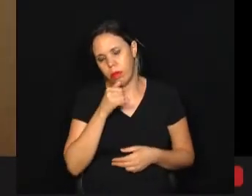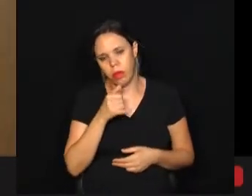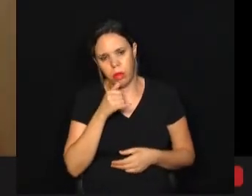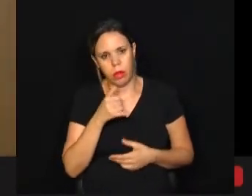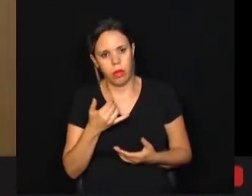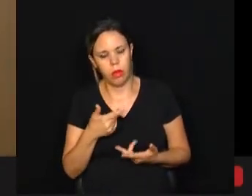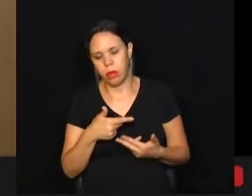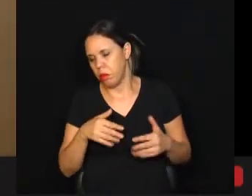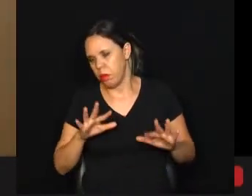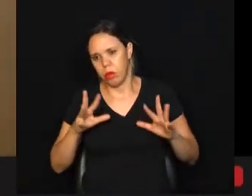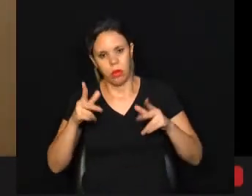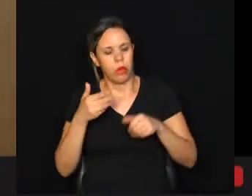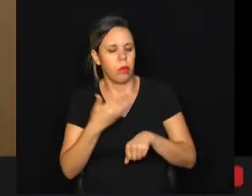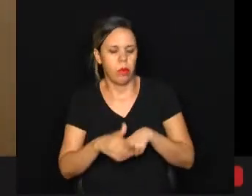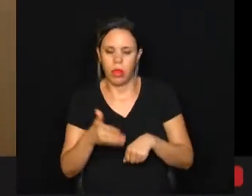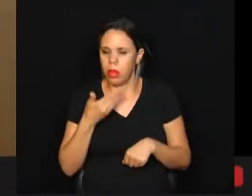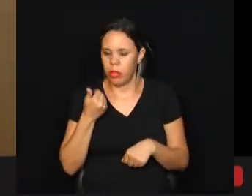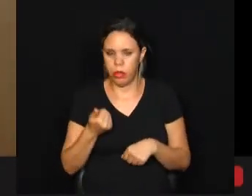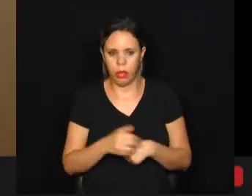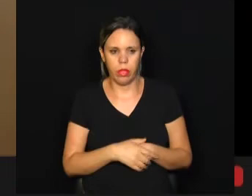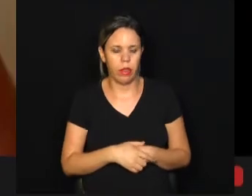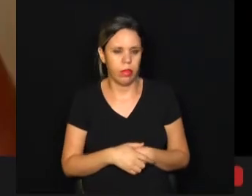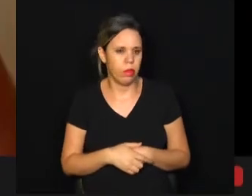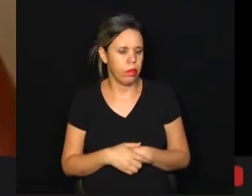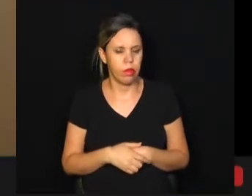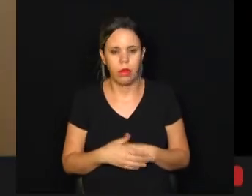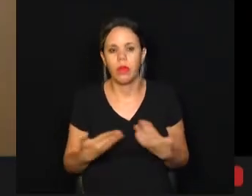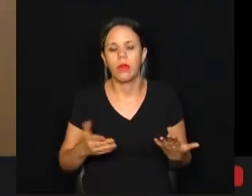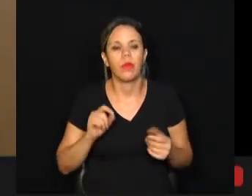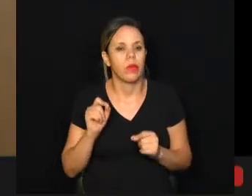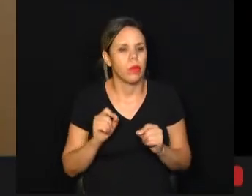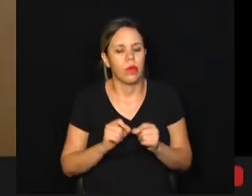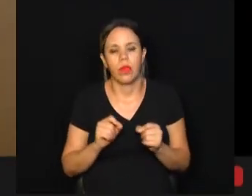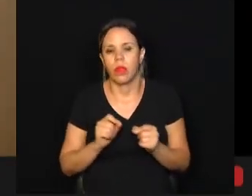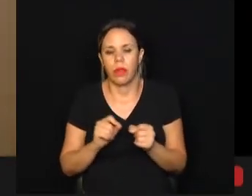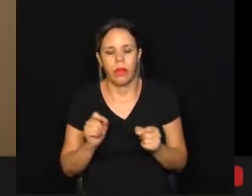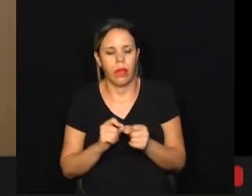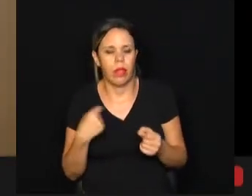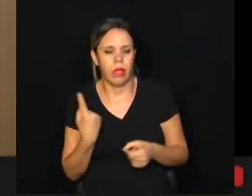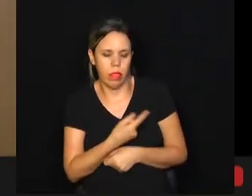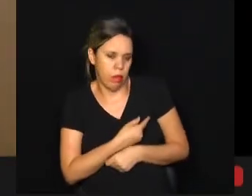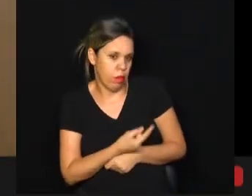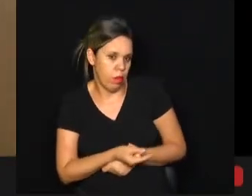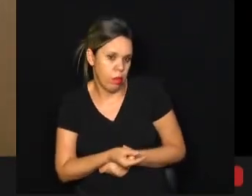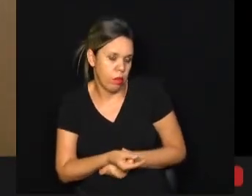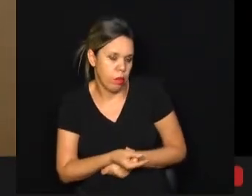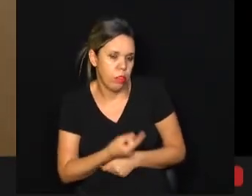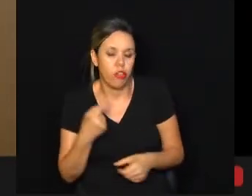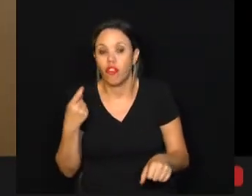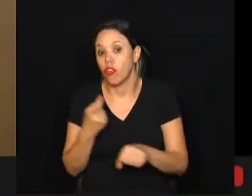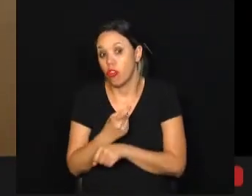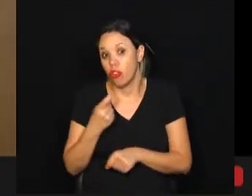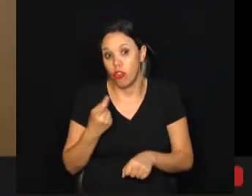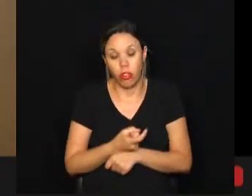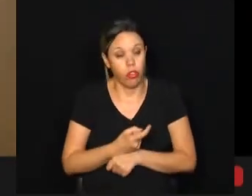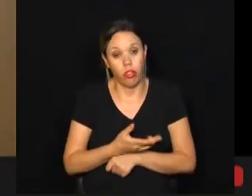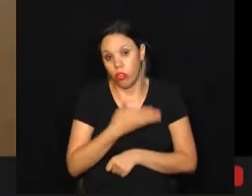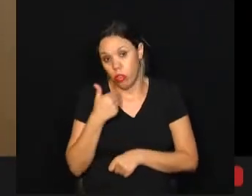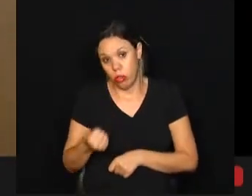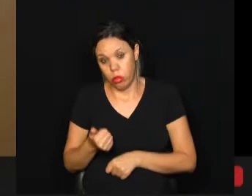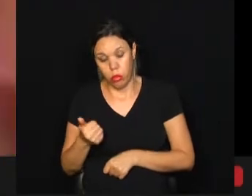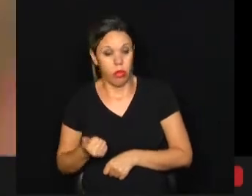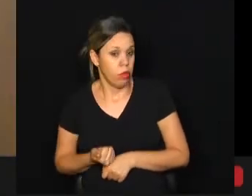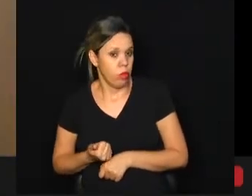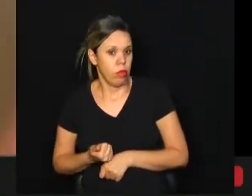As coisas são práticas e eficientes. Agora, o que faz? Como é que a gente descobre que é melhor